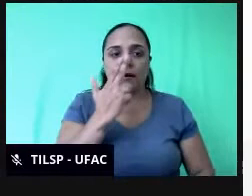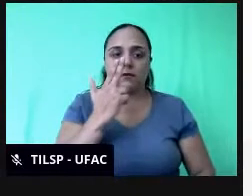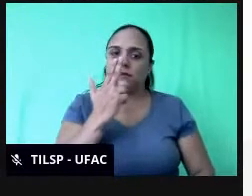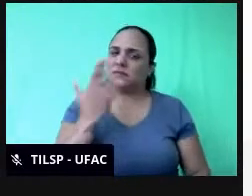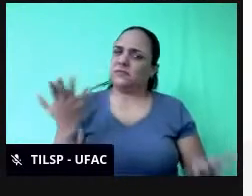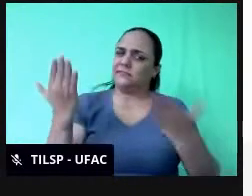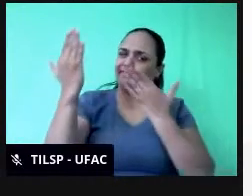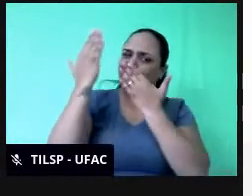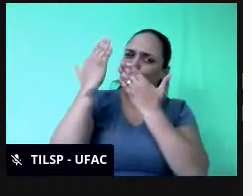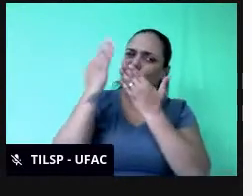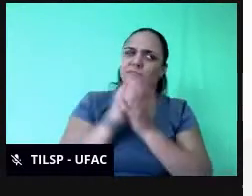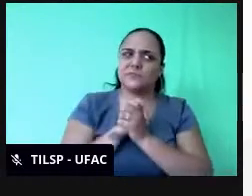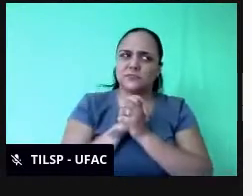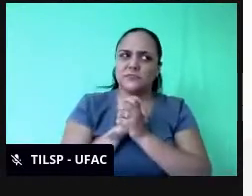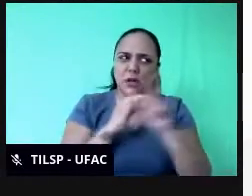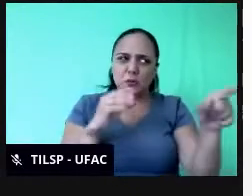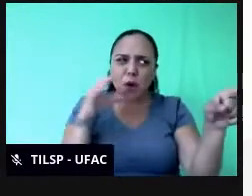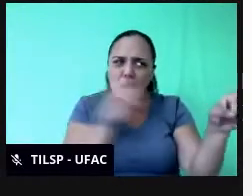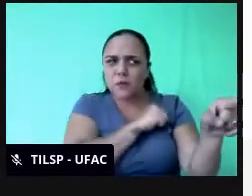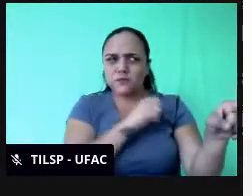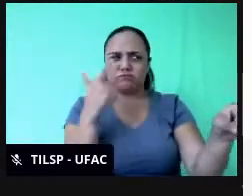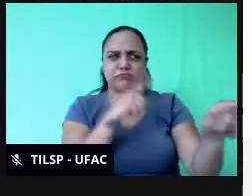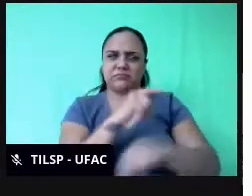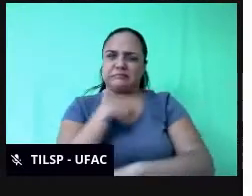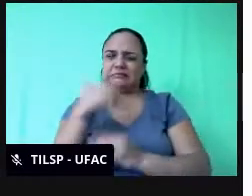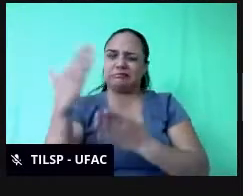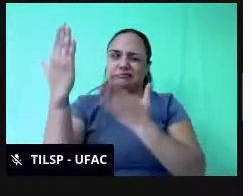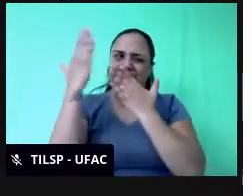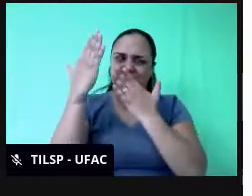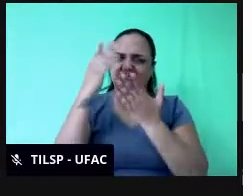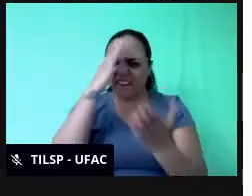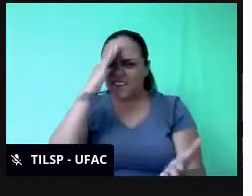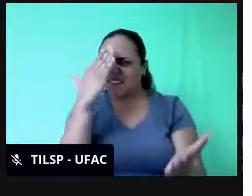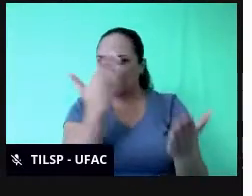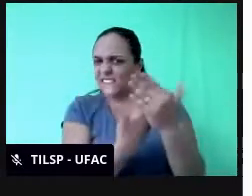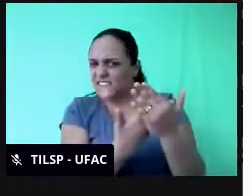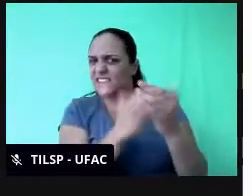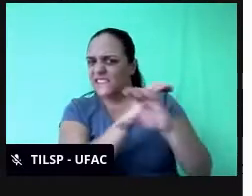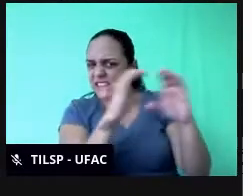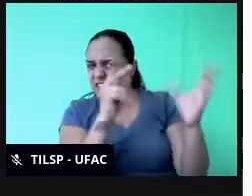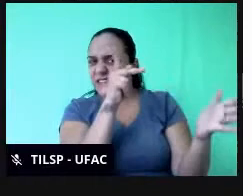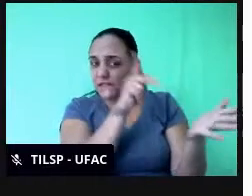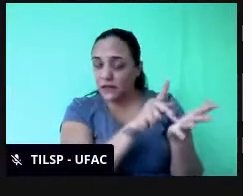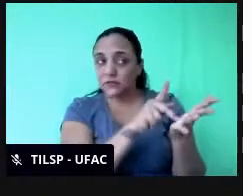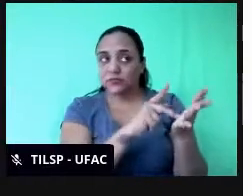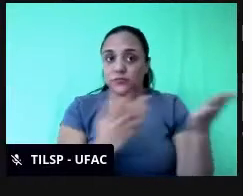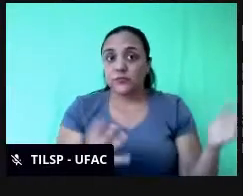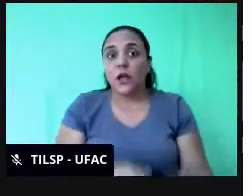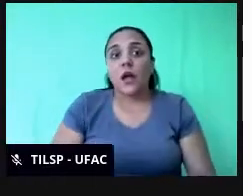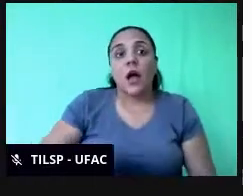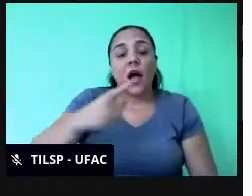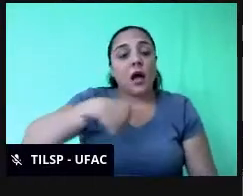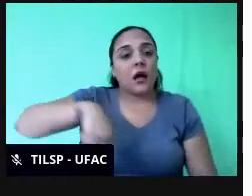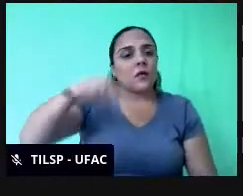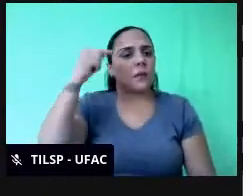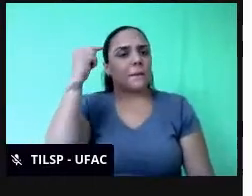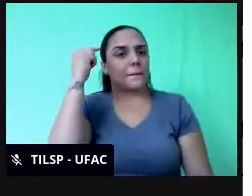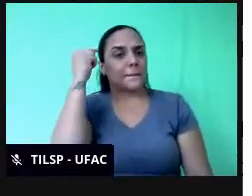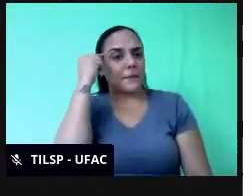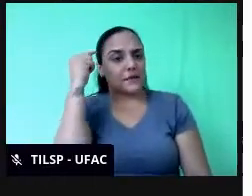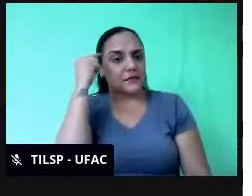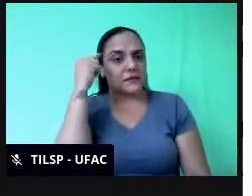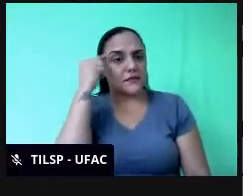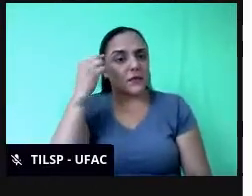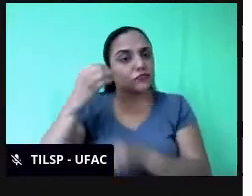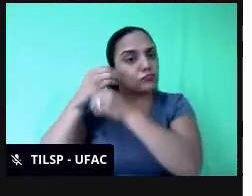ela existe. Bom, então, realmente, será que ele é confiável? Então, pensando em suplementos proteicos veganos, o